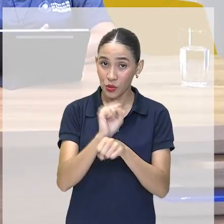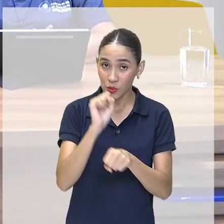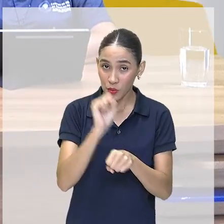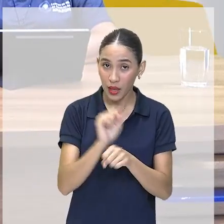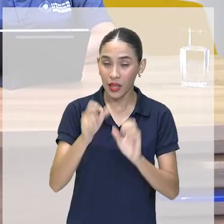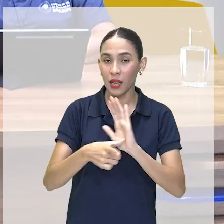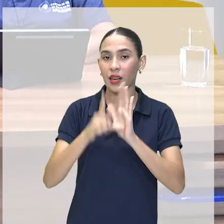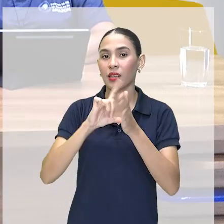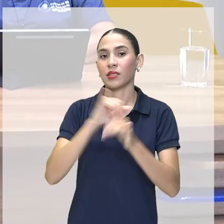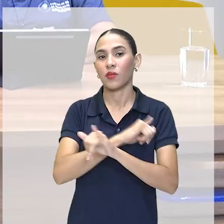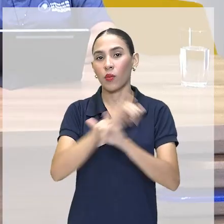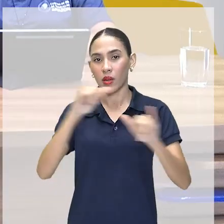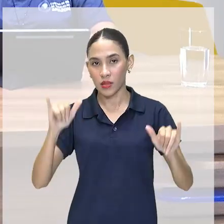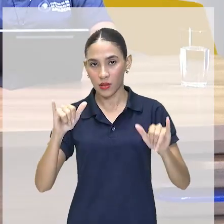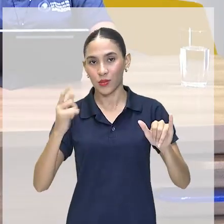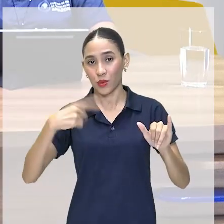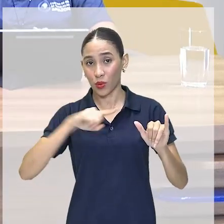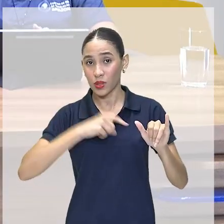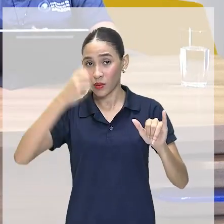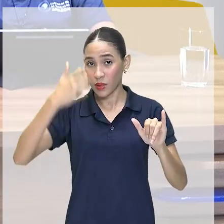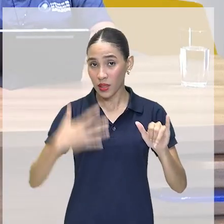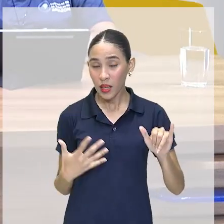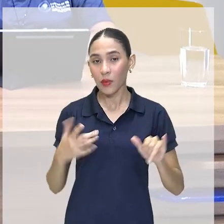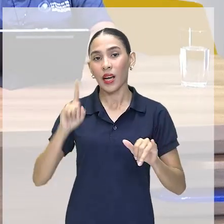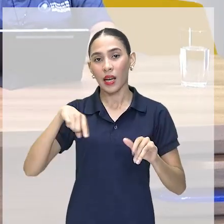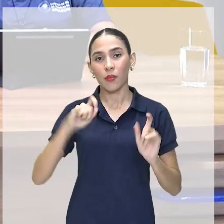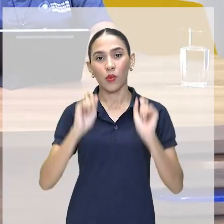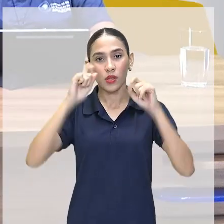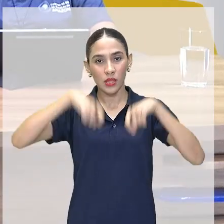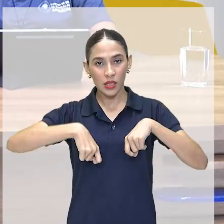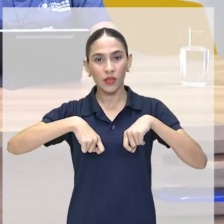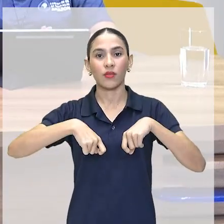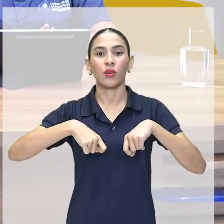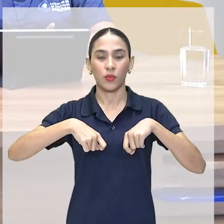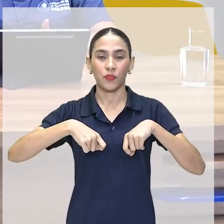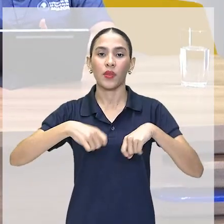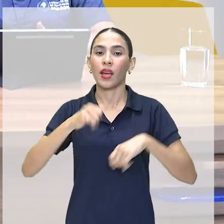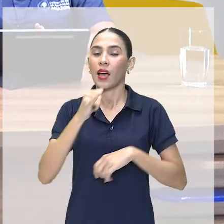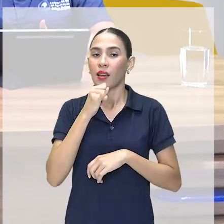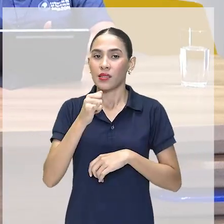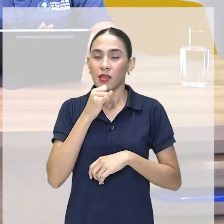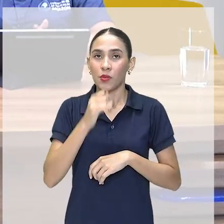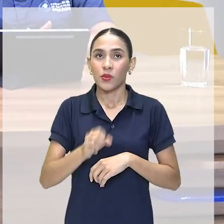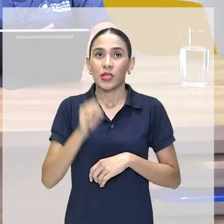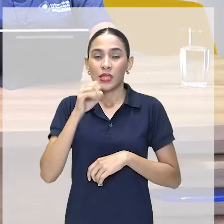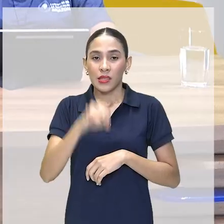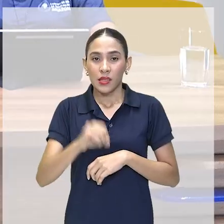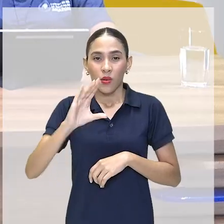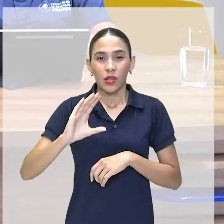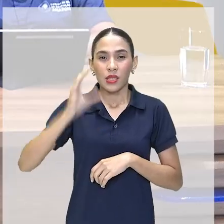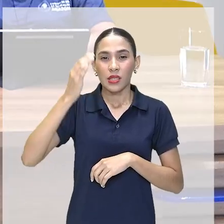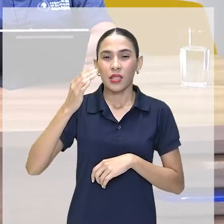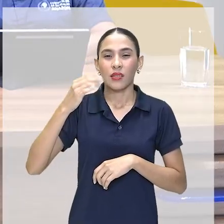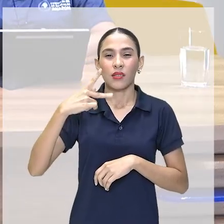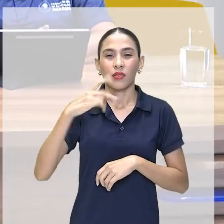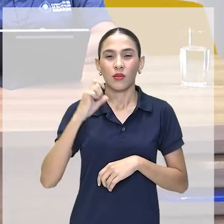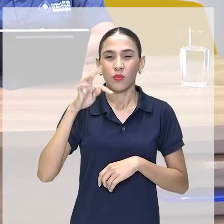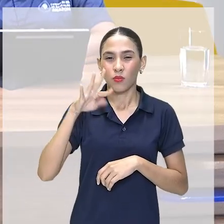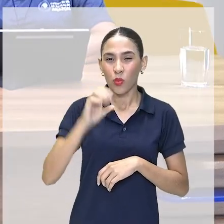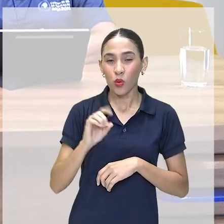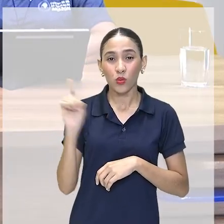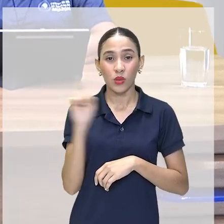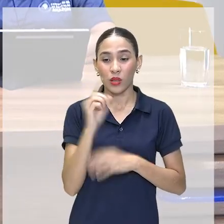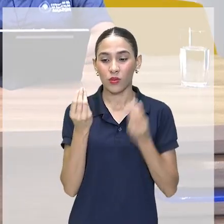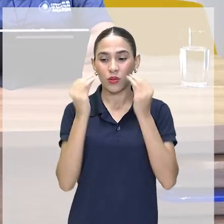a deliberação. Como a gente falou, né? É possível atualizar para trás. Se de repente, né, o ponto facultativo